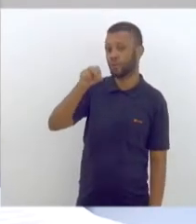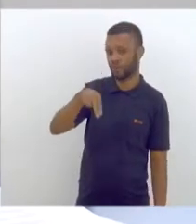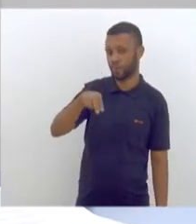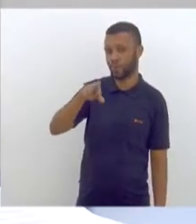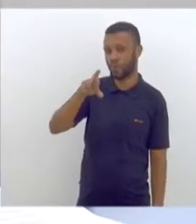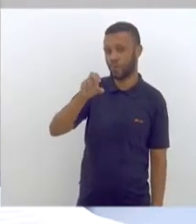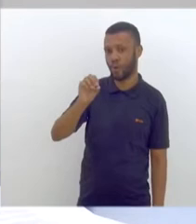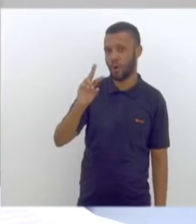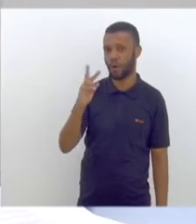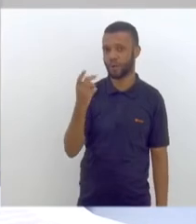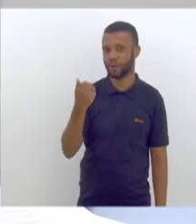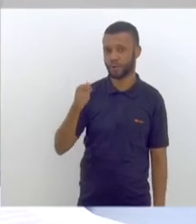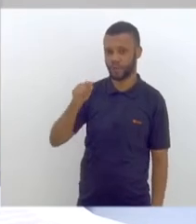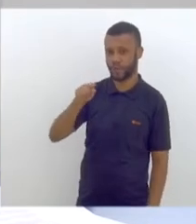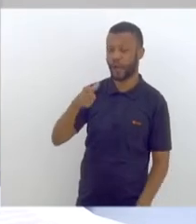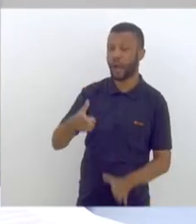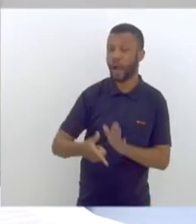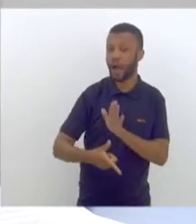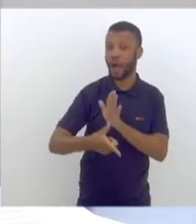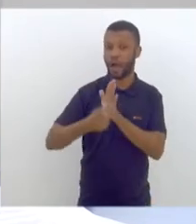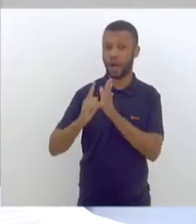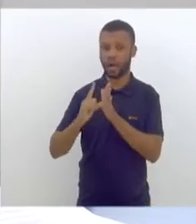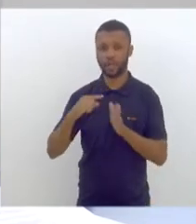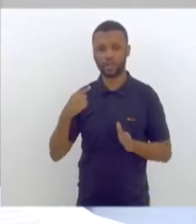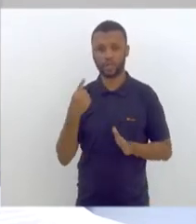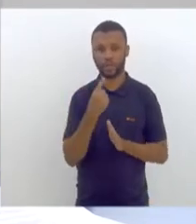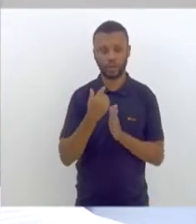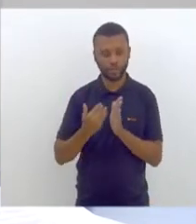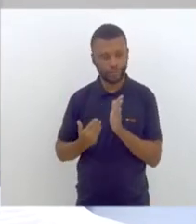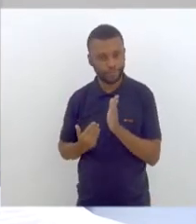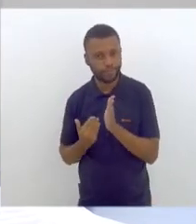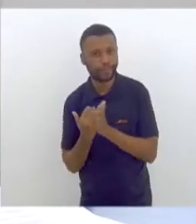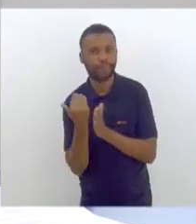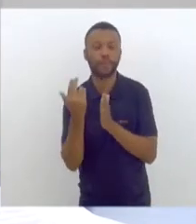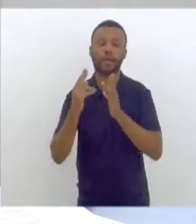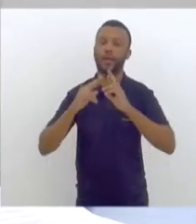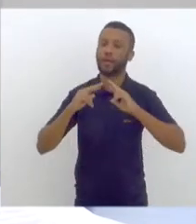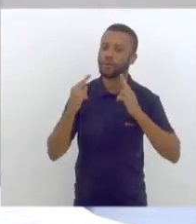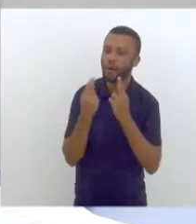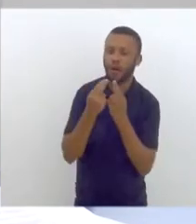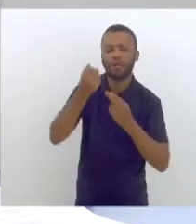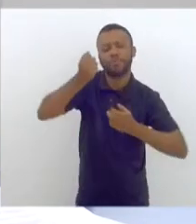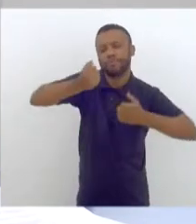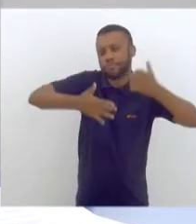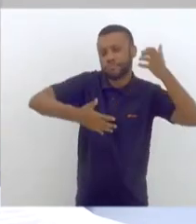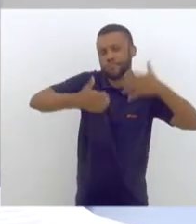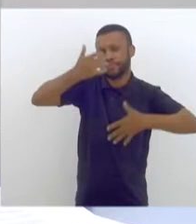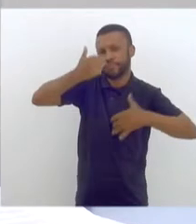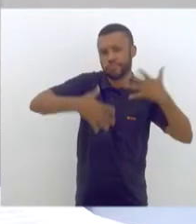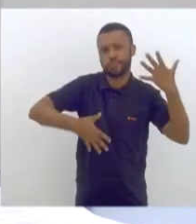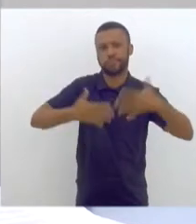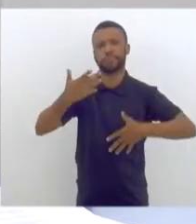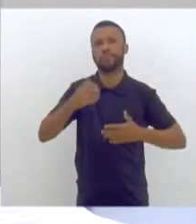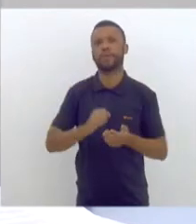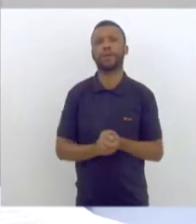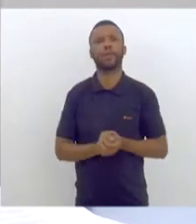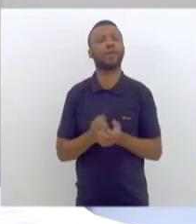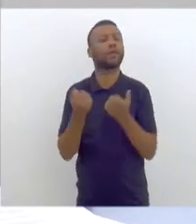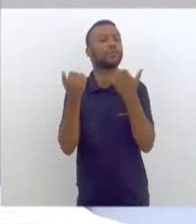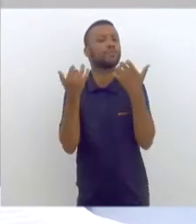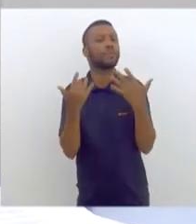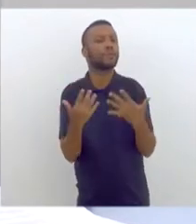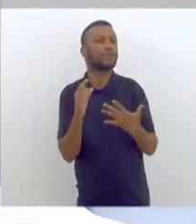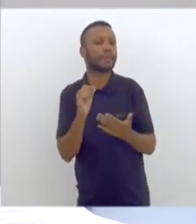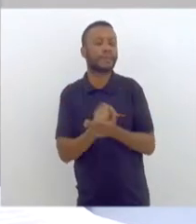quando antes da gente abrir aqui os trabalhos eu dizia que o